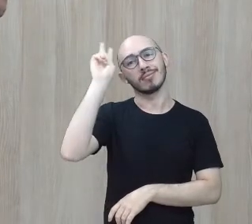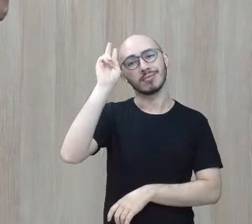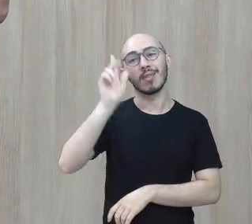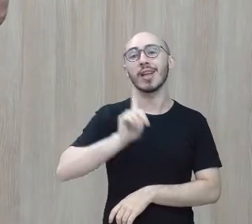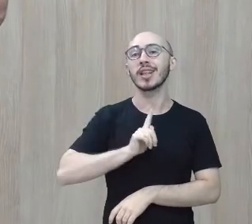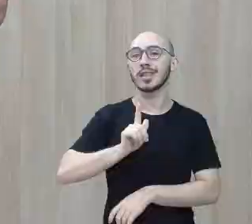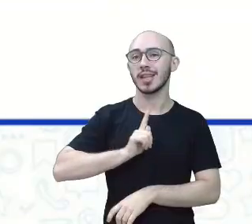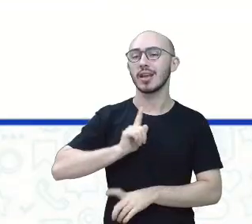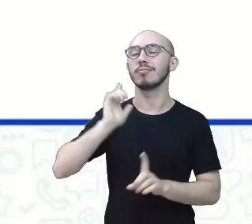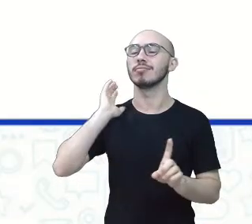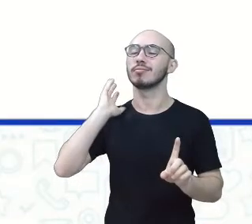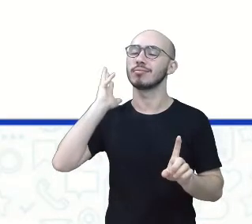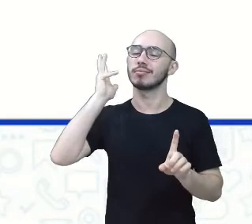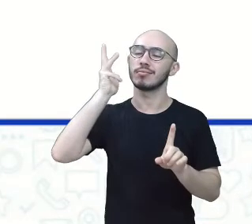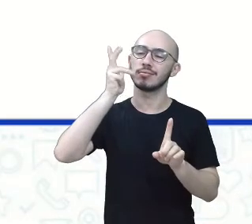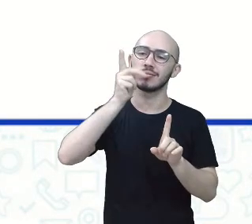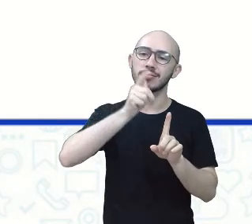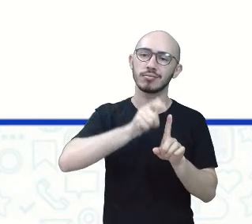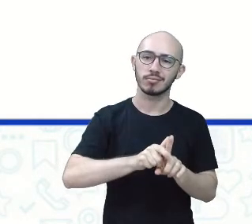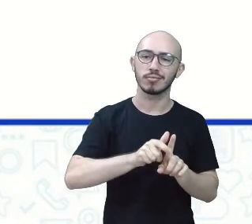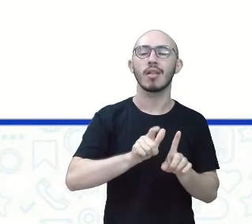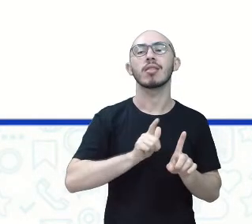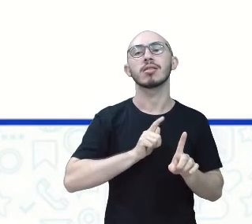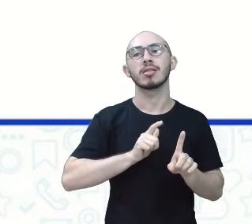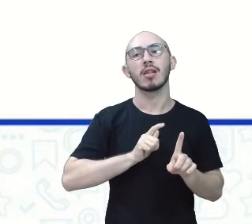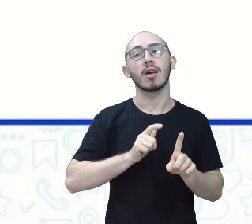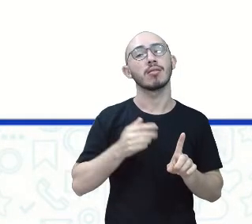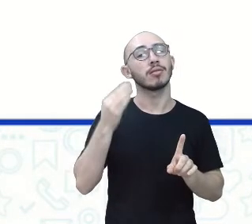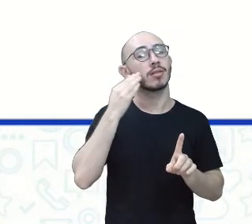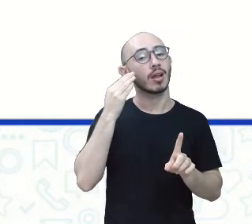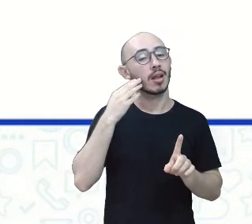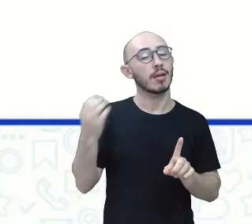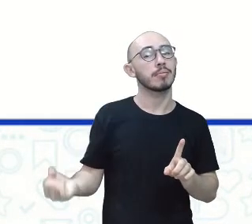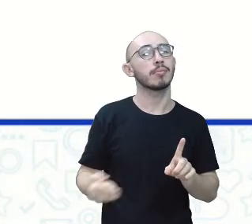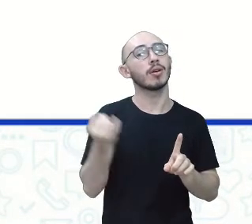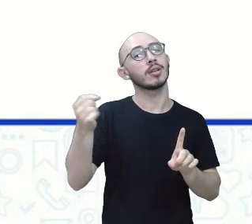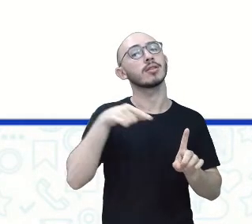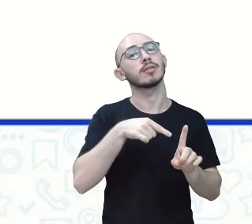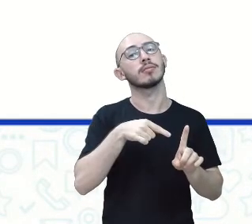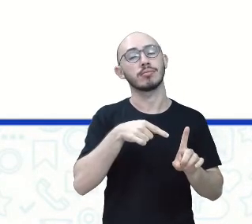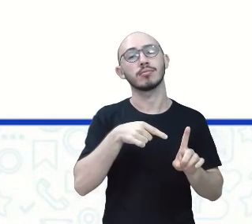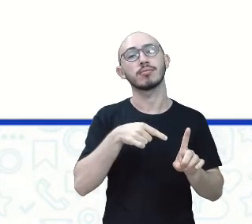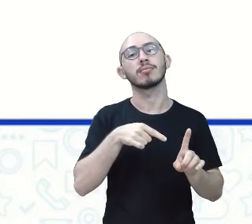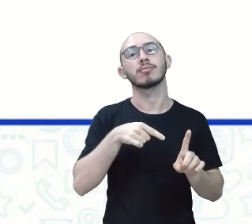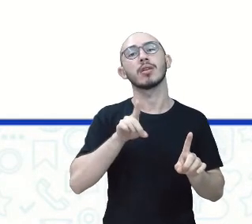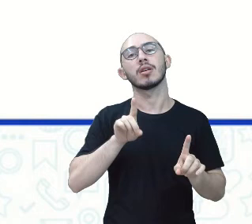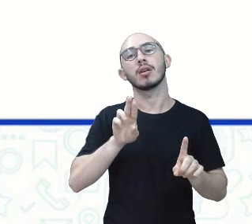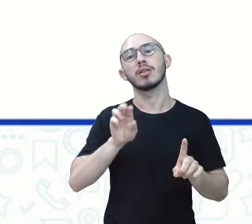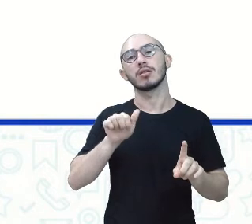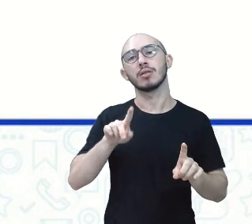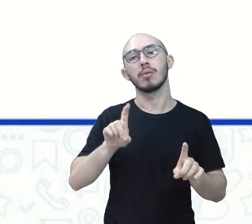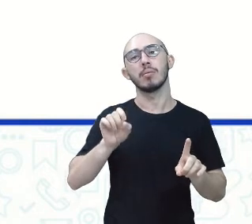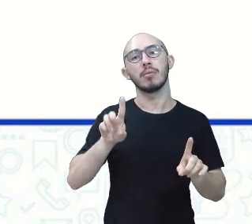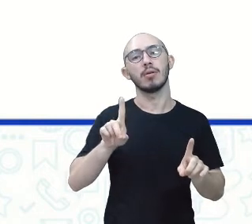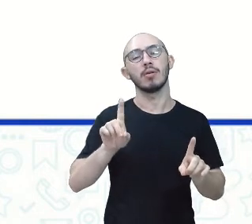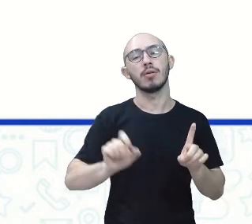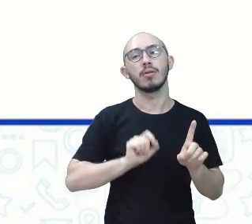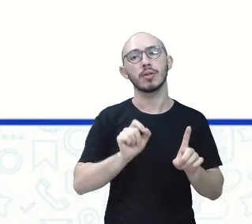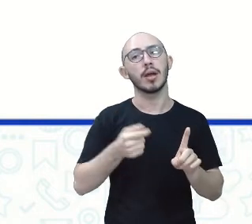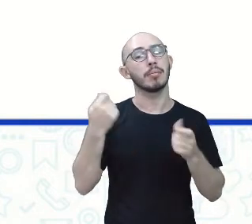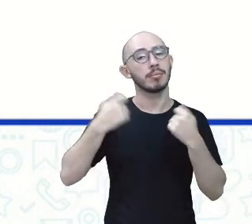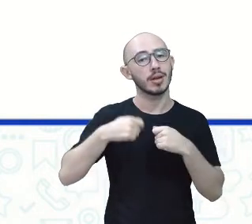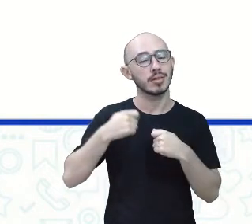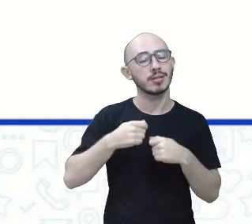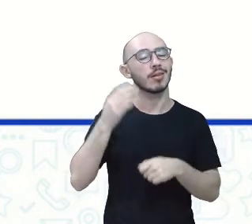biografia. Então, para se compreender a importância de Carlos Drummond de Andrade, é preciso encarar sua